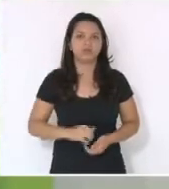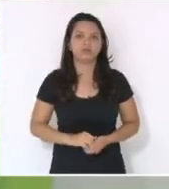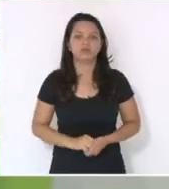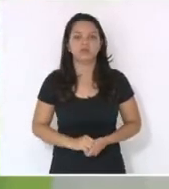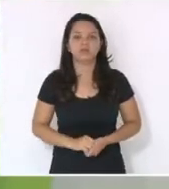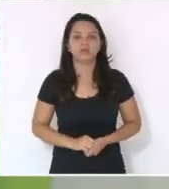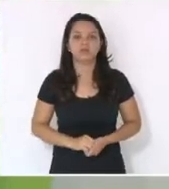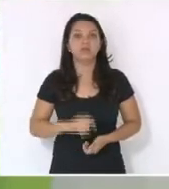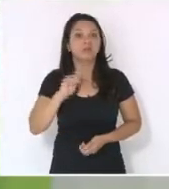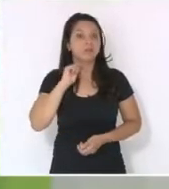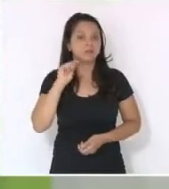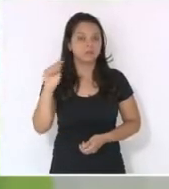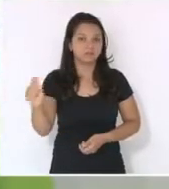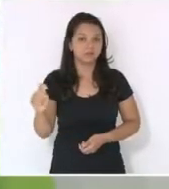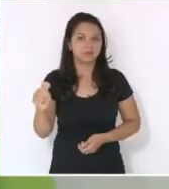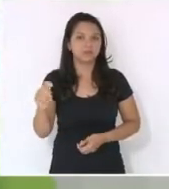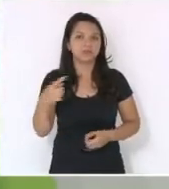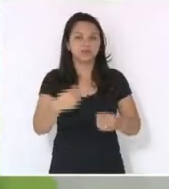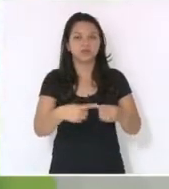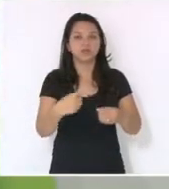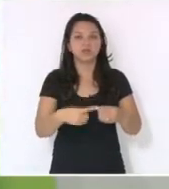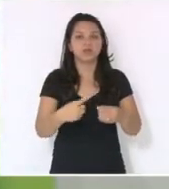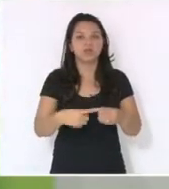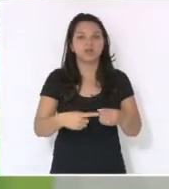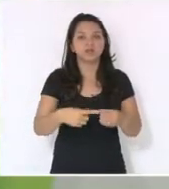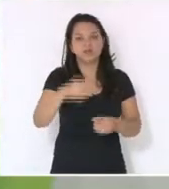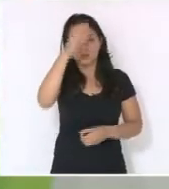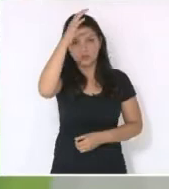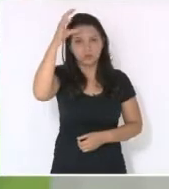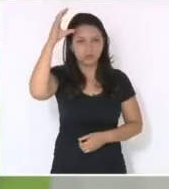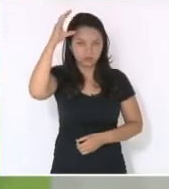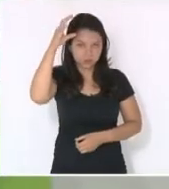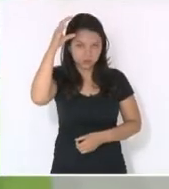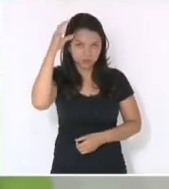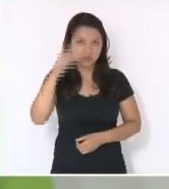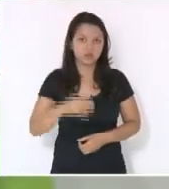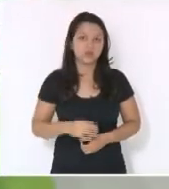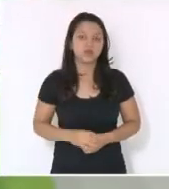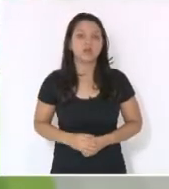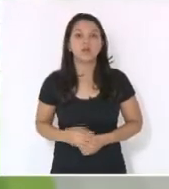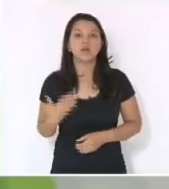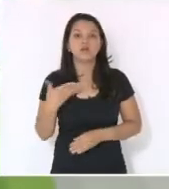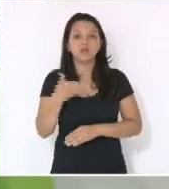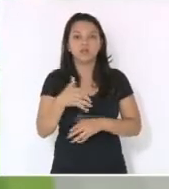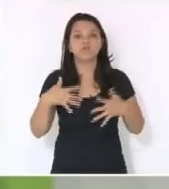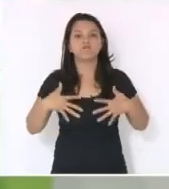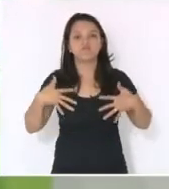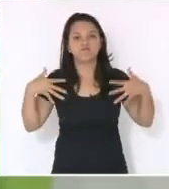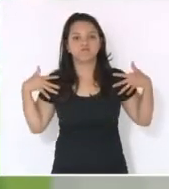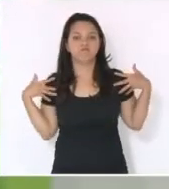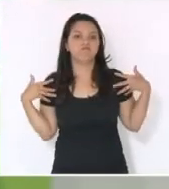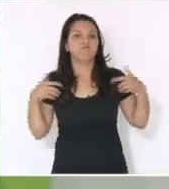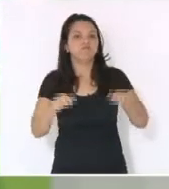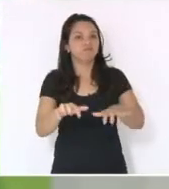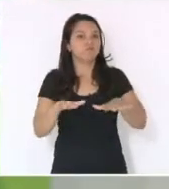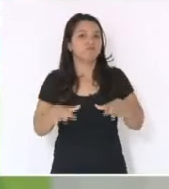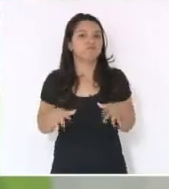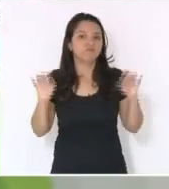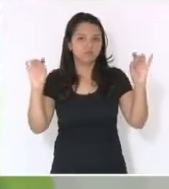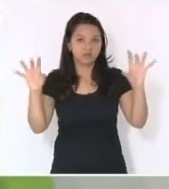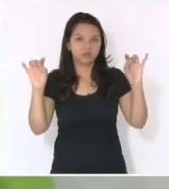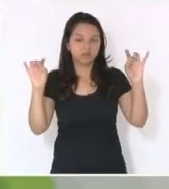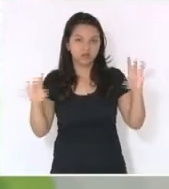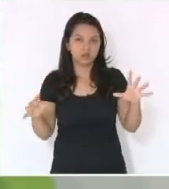de abril, na cidade de Criciúma, deputado Guidi, nós estaremos fazendo uma homenagem, uma sessão especial, juntamente